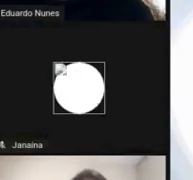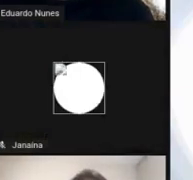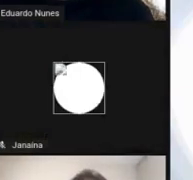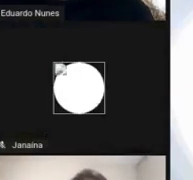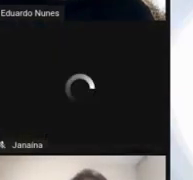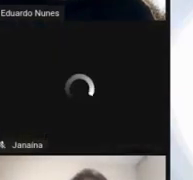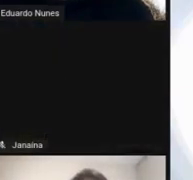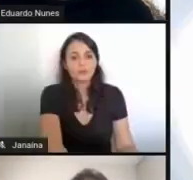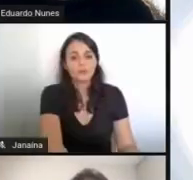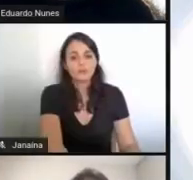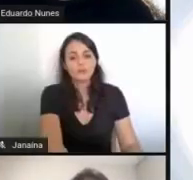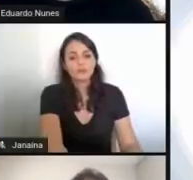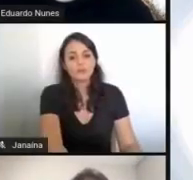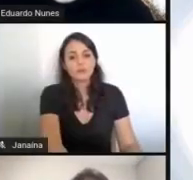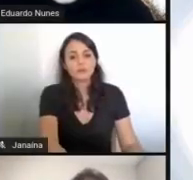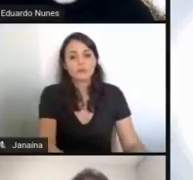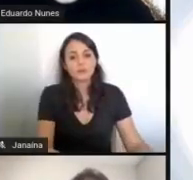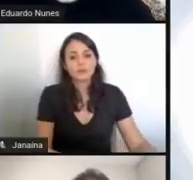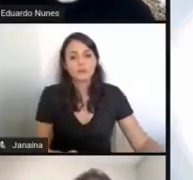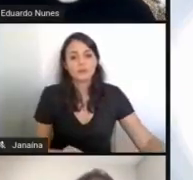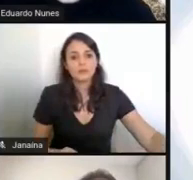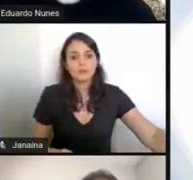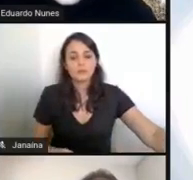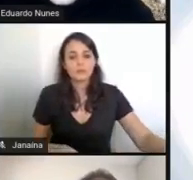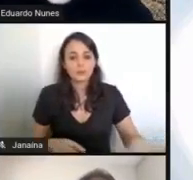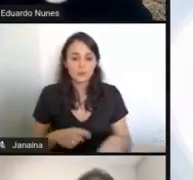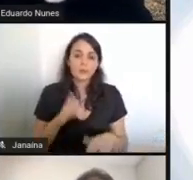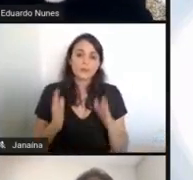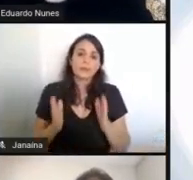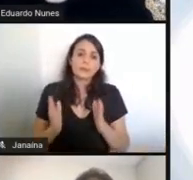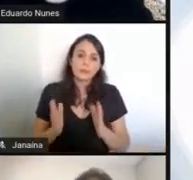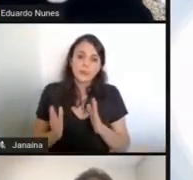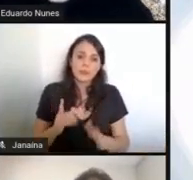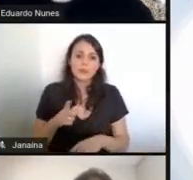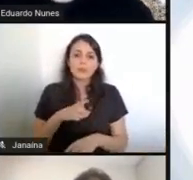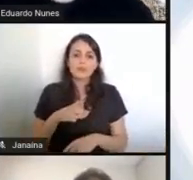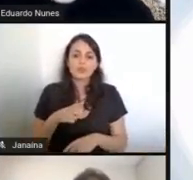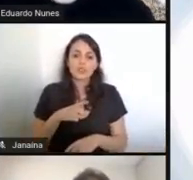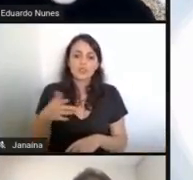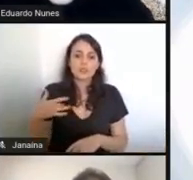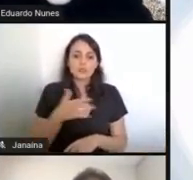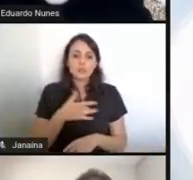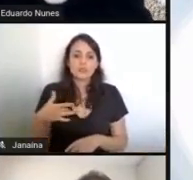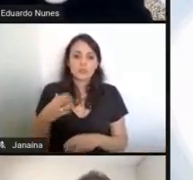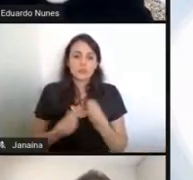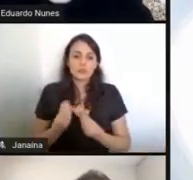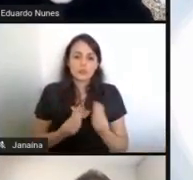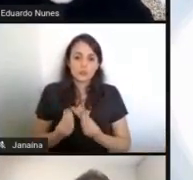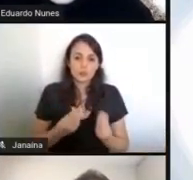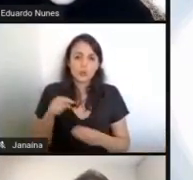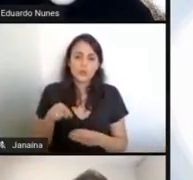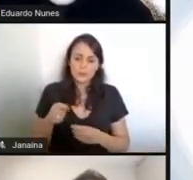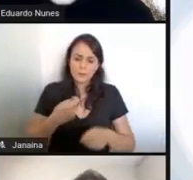período em que nós tínhamos a saúde como sendo tratada como mercadoria e não como um